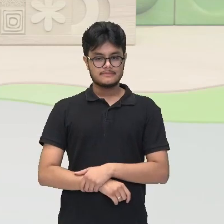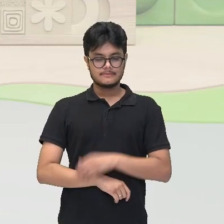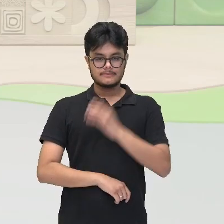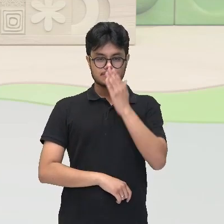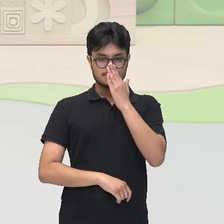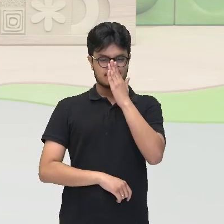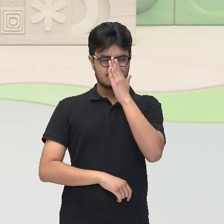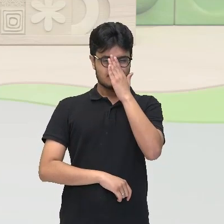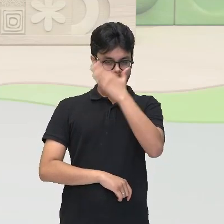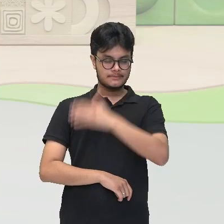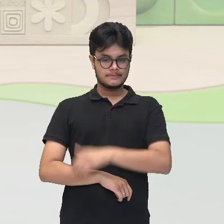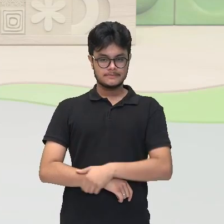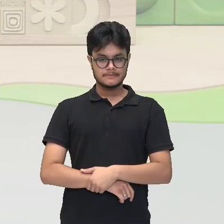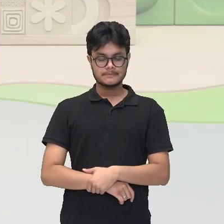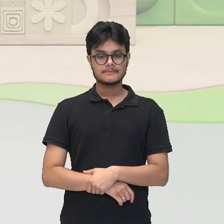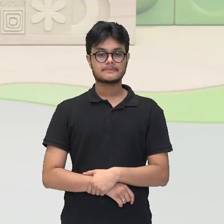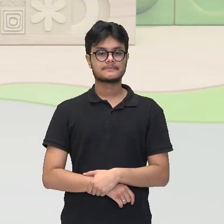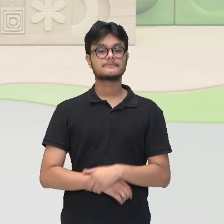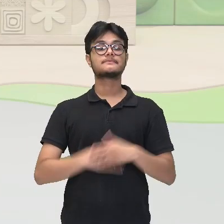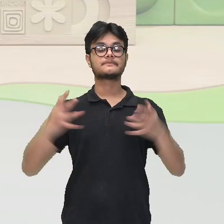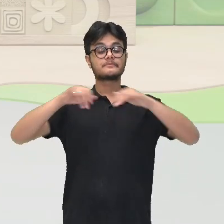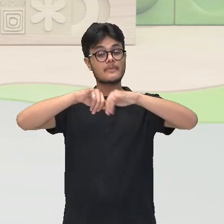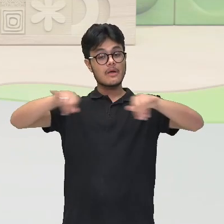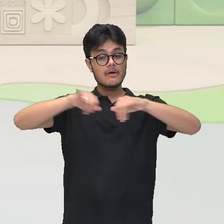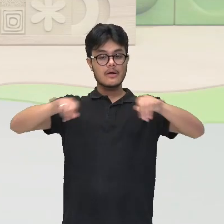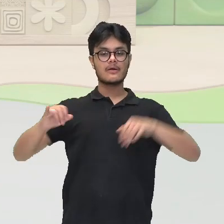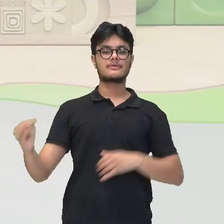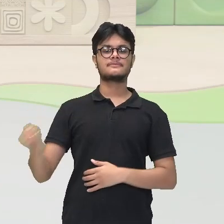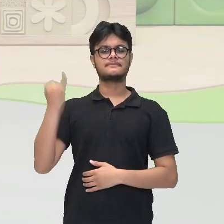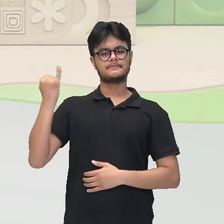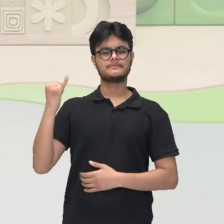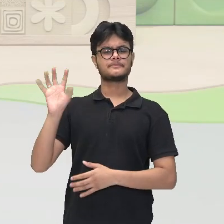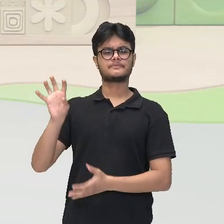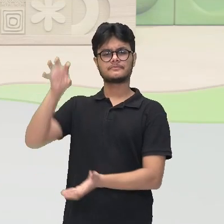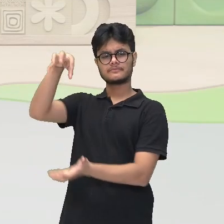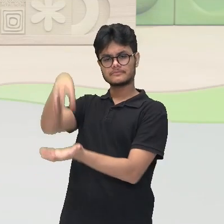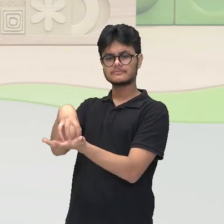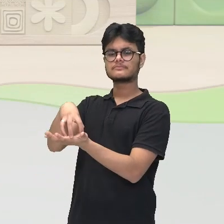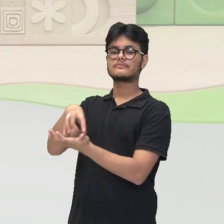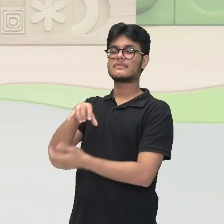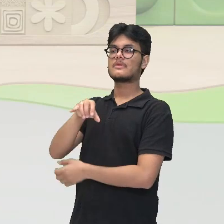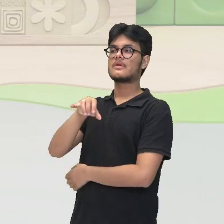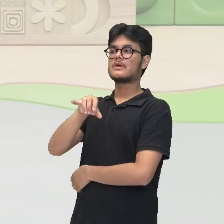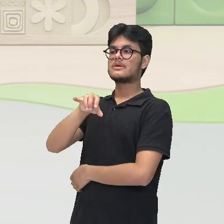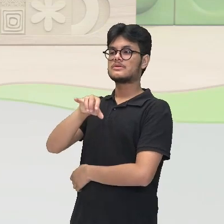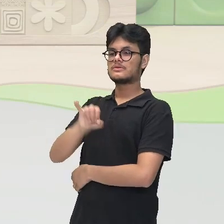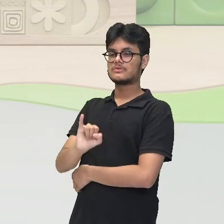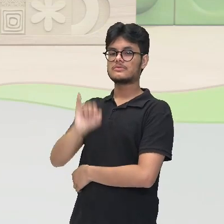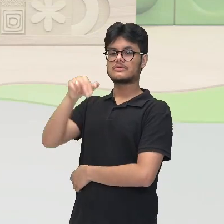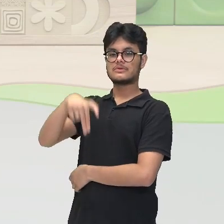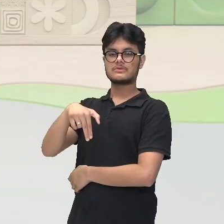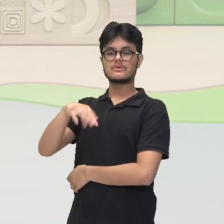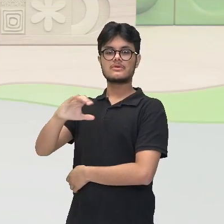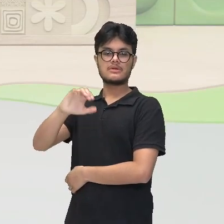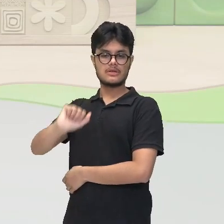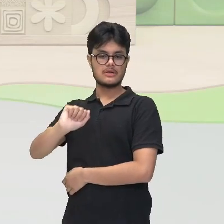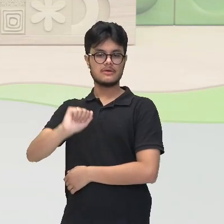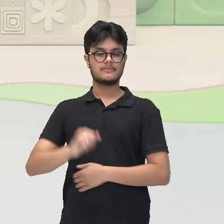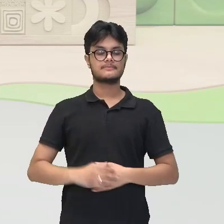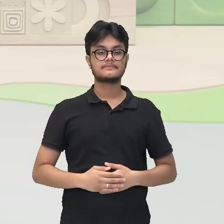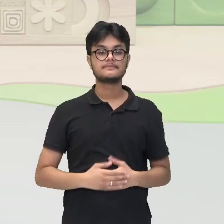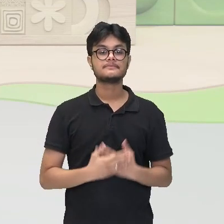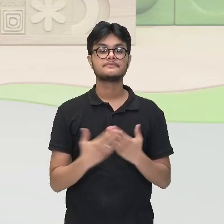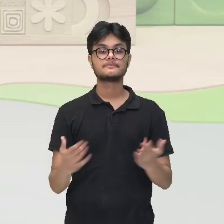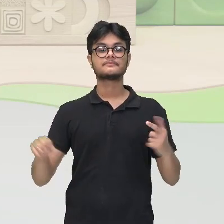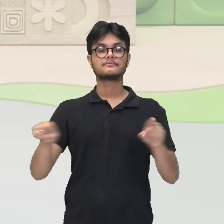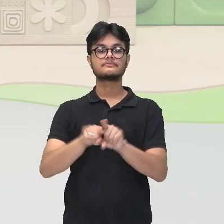como eu falei para vocês, esse dado é um dado do Instituto Nacional de Câncer, o INCA, né? E ele tem